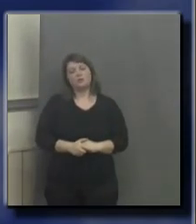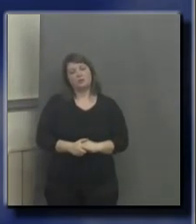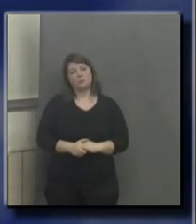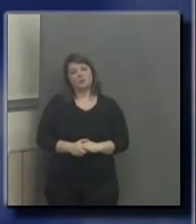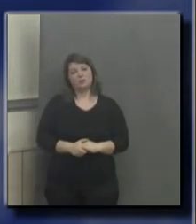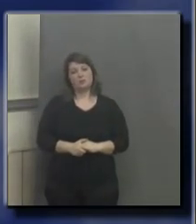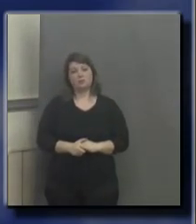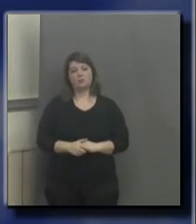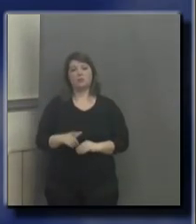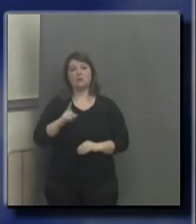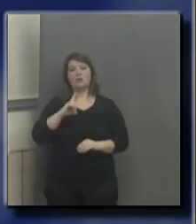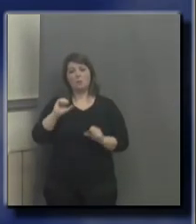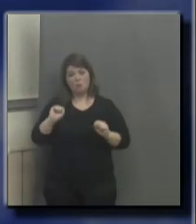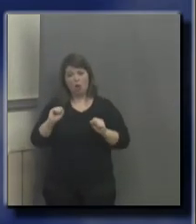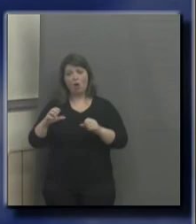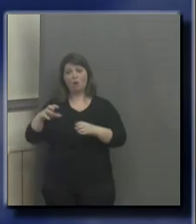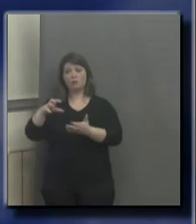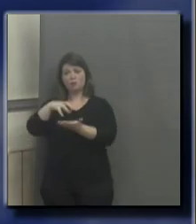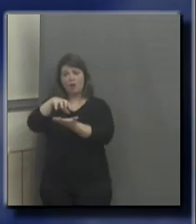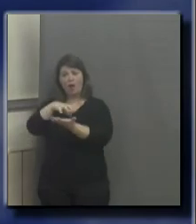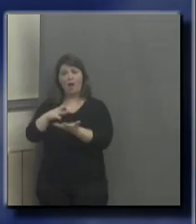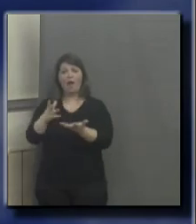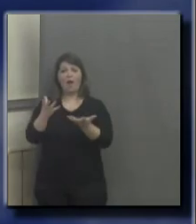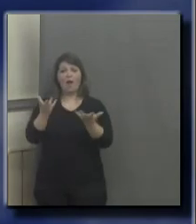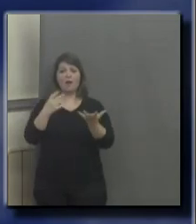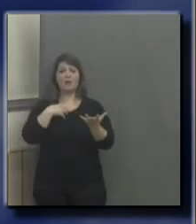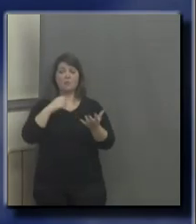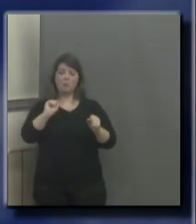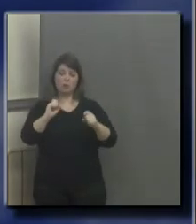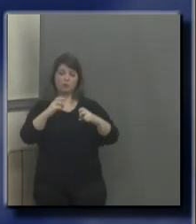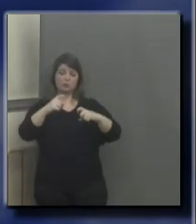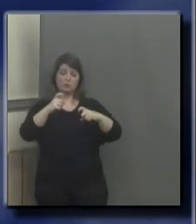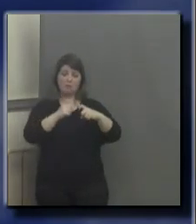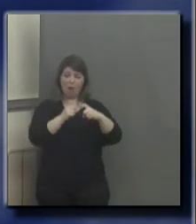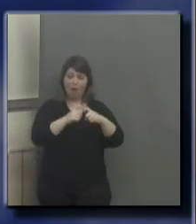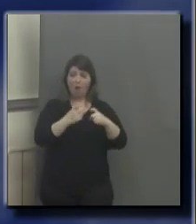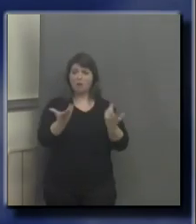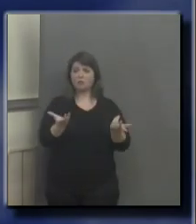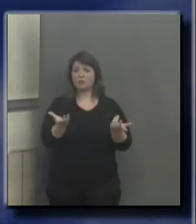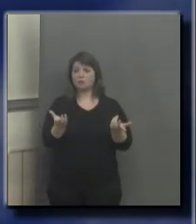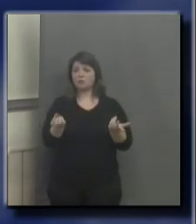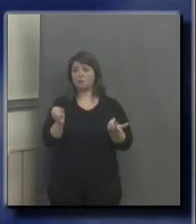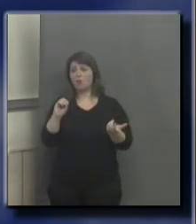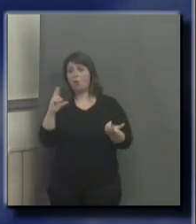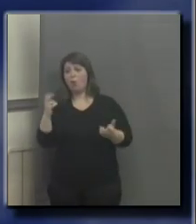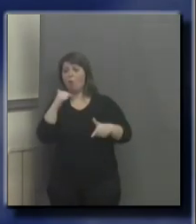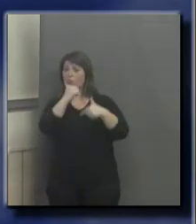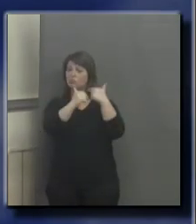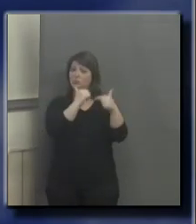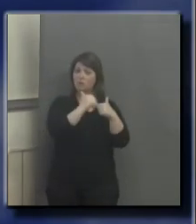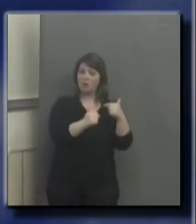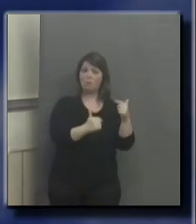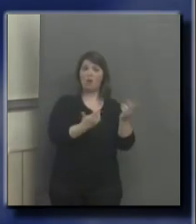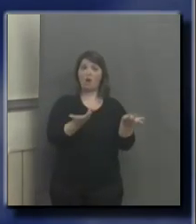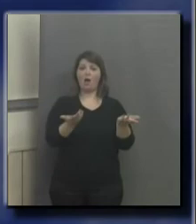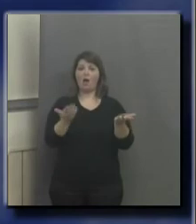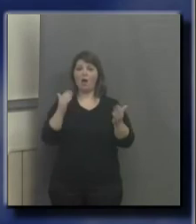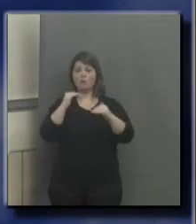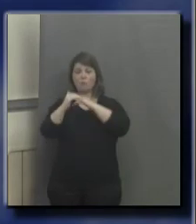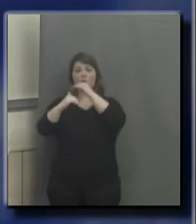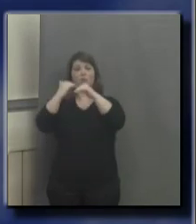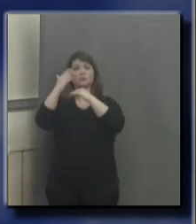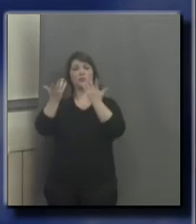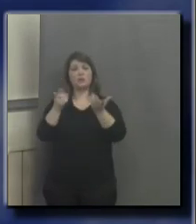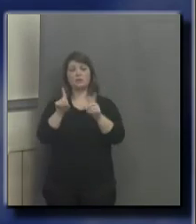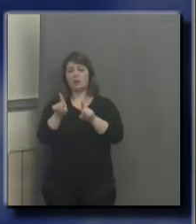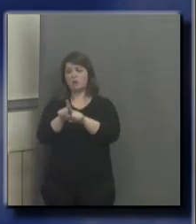podemos pensar em áreas básicas, como pensa a medicina. Podemos pensar em processos de trabalho, como dizem as nossas diretrizes